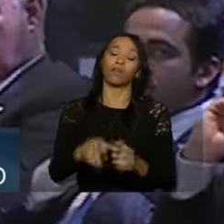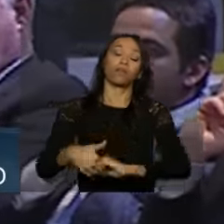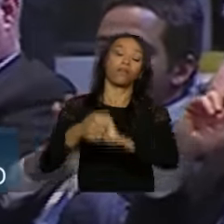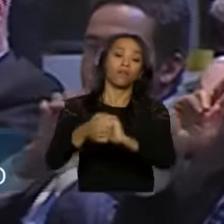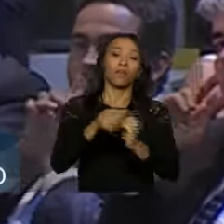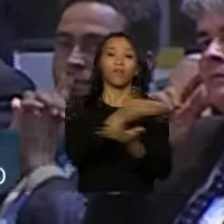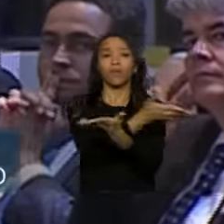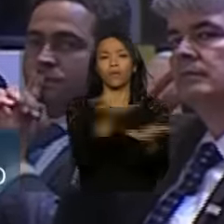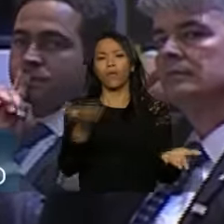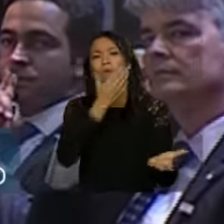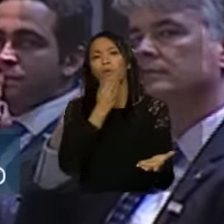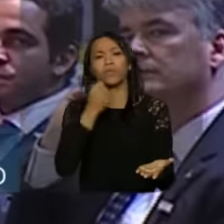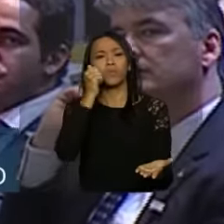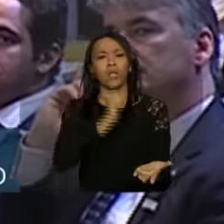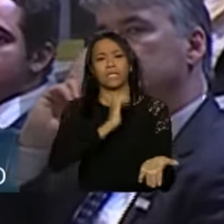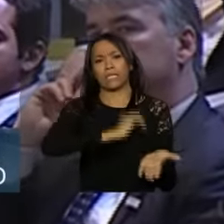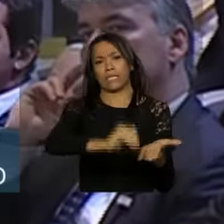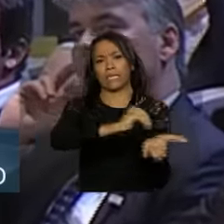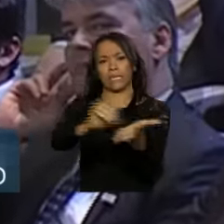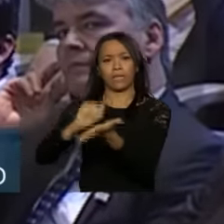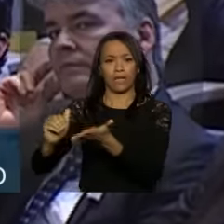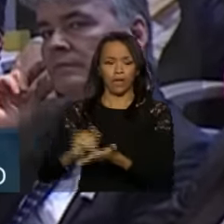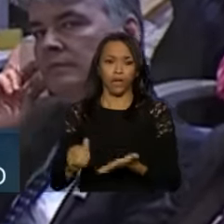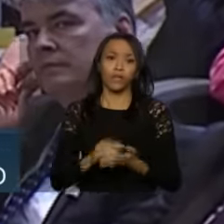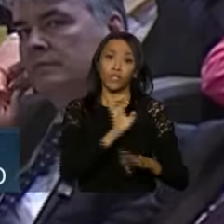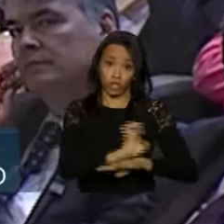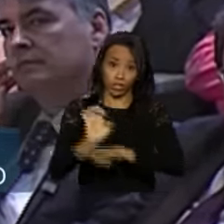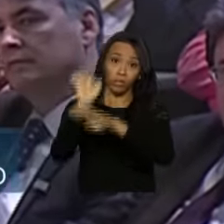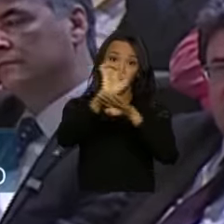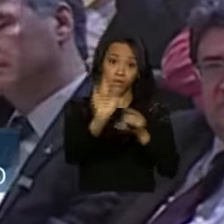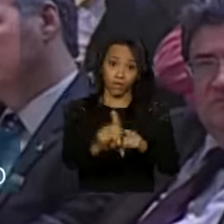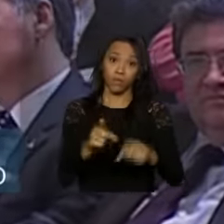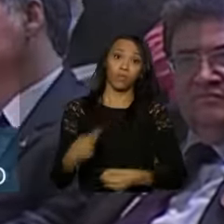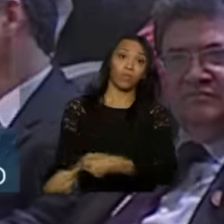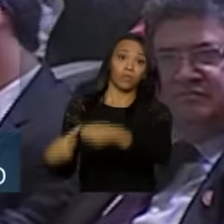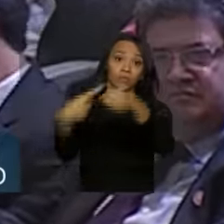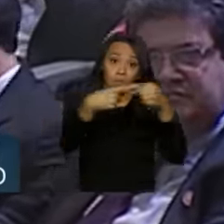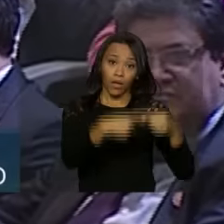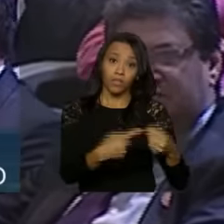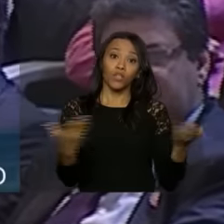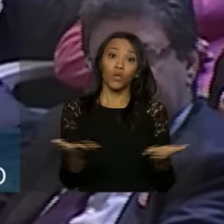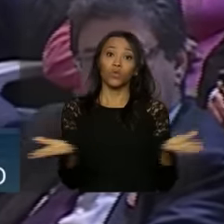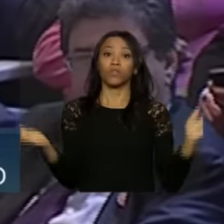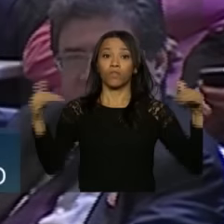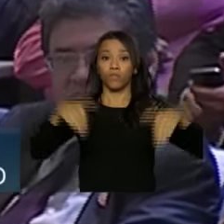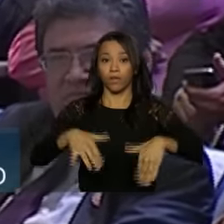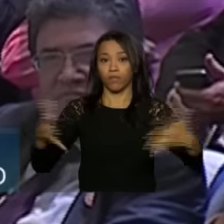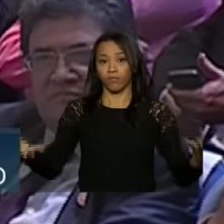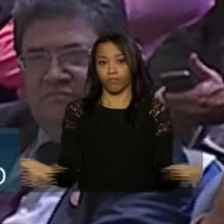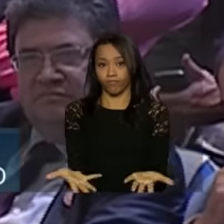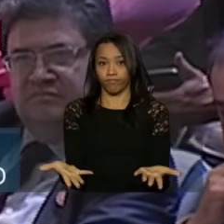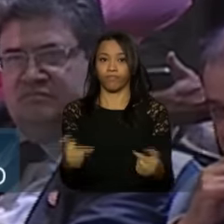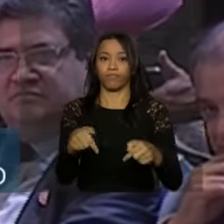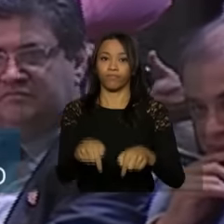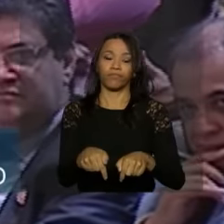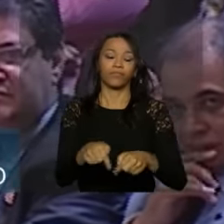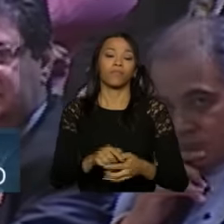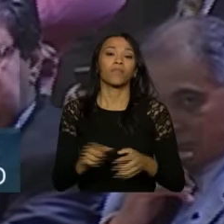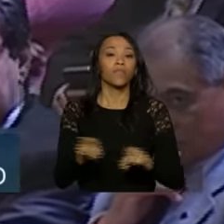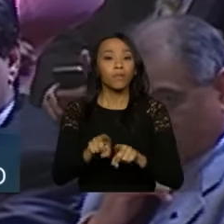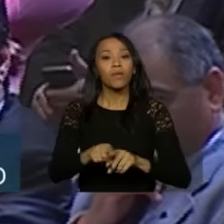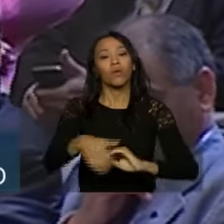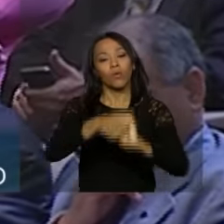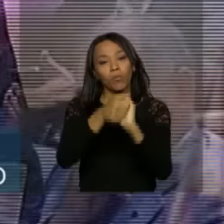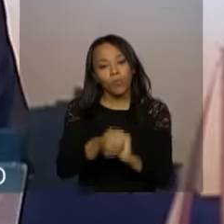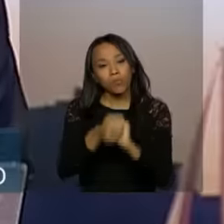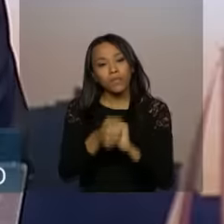senhores secretários de turismo estaduais e municipais que estão aqui presentes e cumprimentar